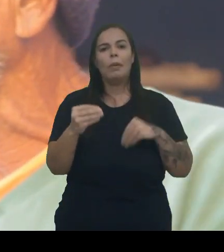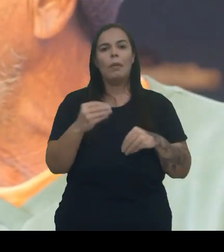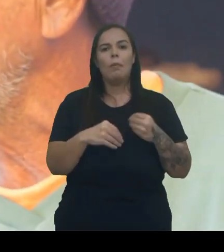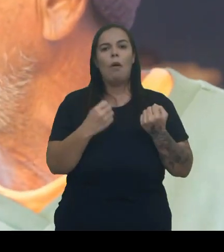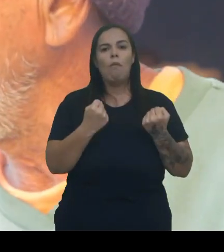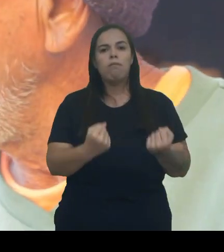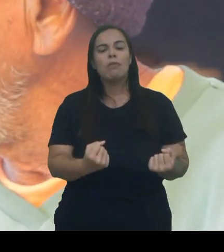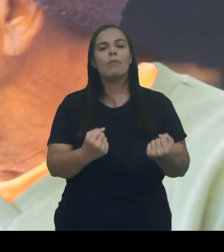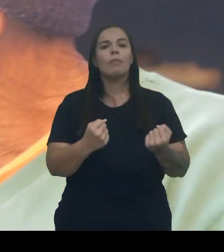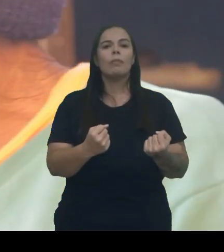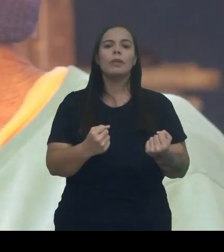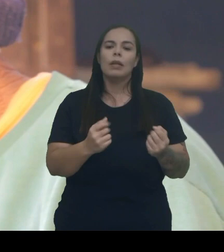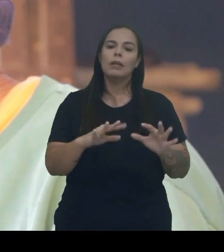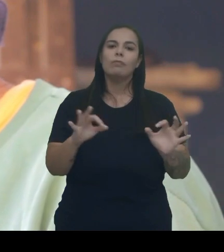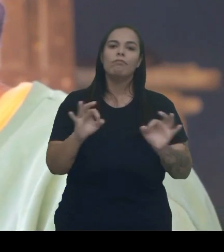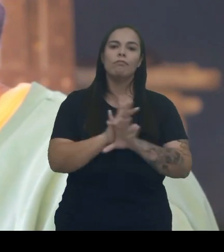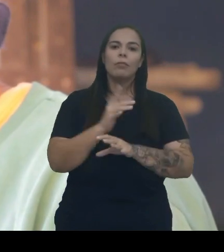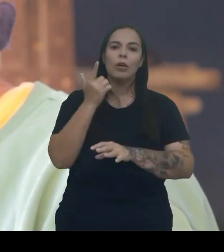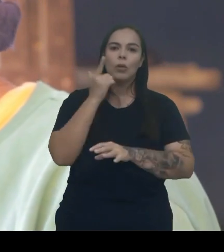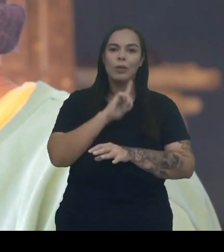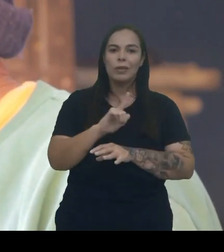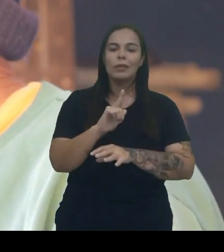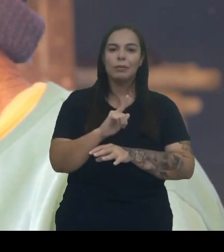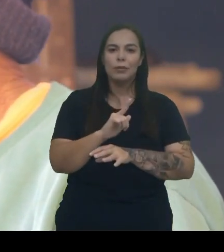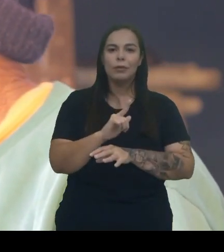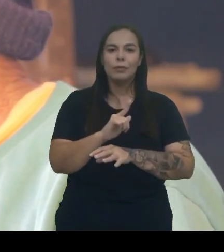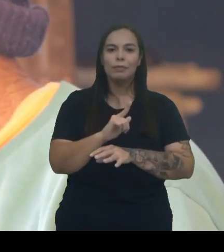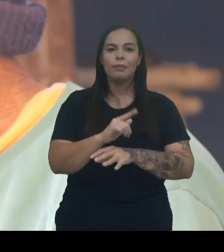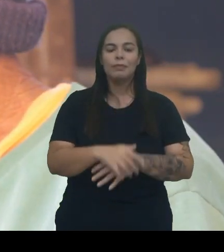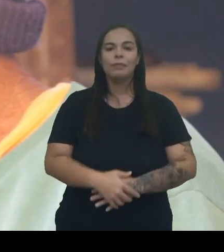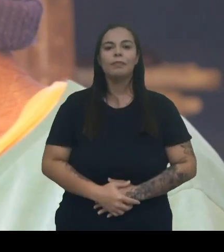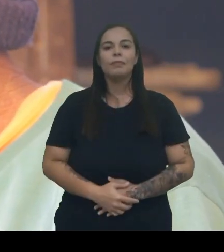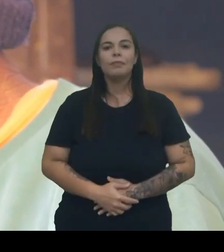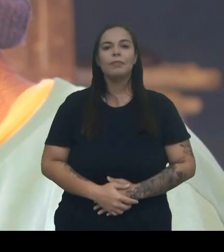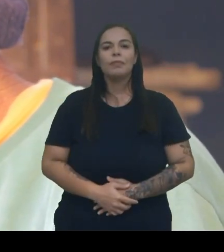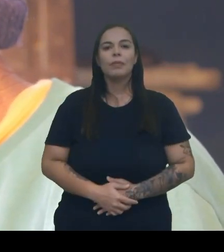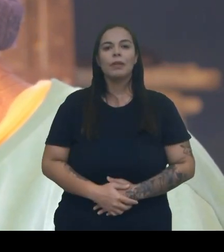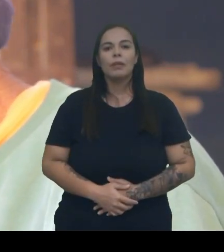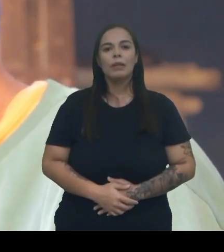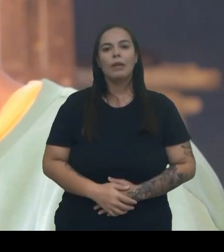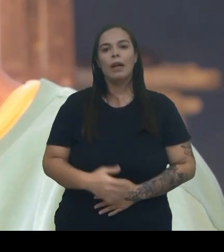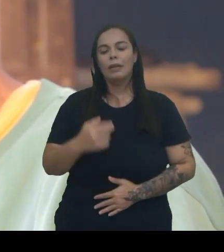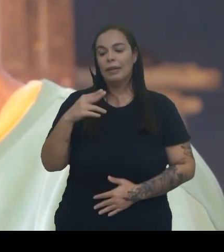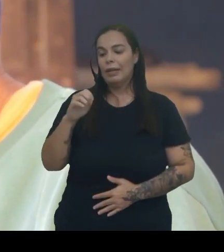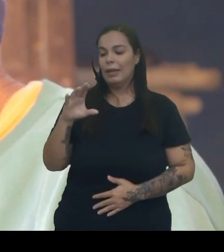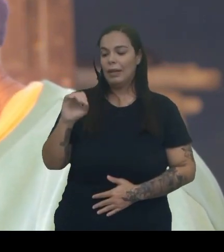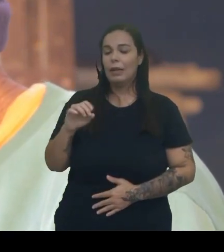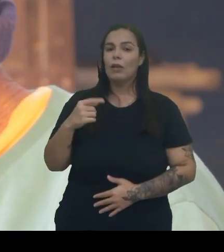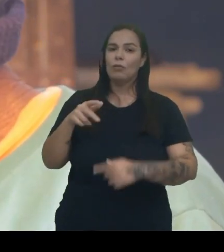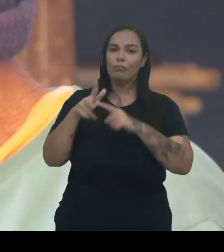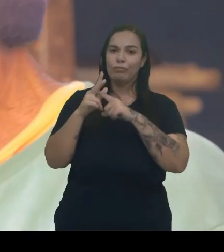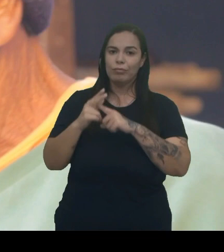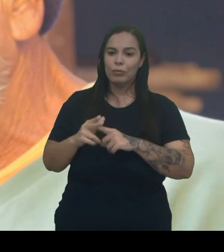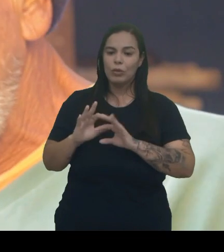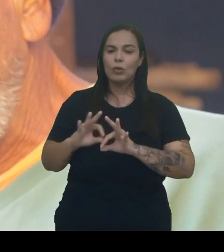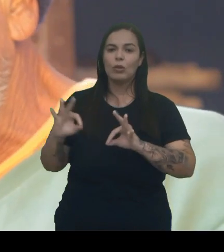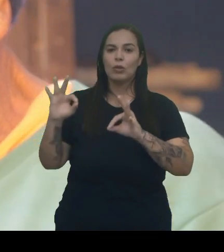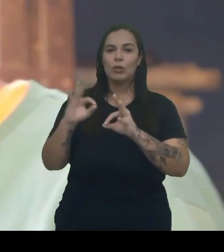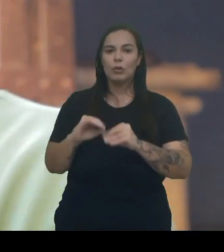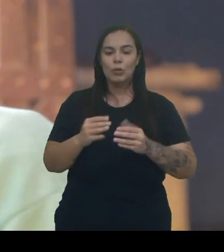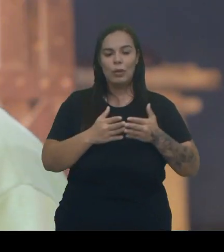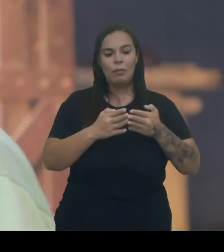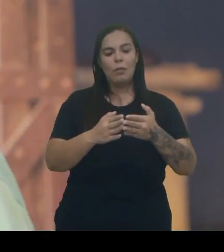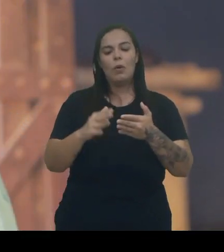tudo, botando, puxa. Conclusão, eu disse, meu Deus do céu, como é que o senhor pode fazer isso? Olha, ele arrancou aquela polpa de